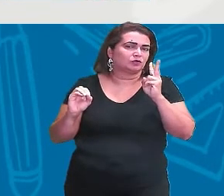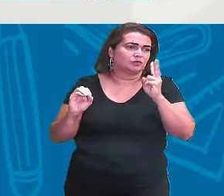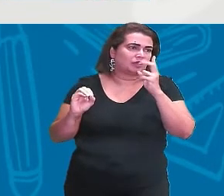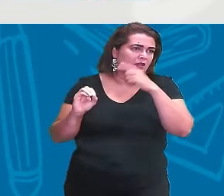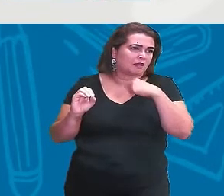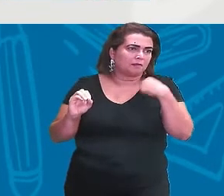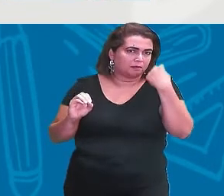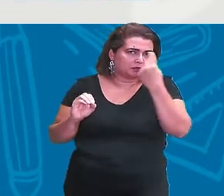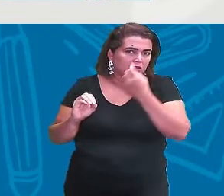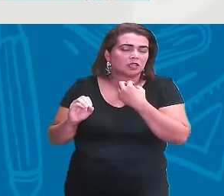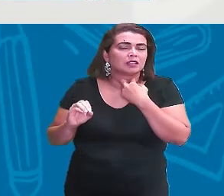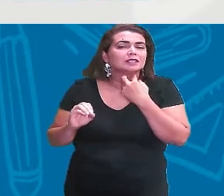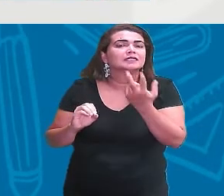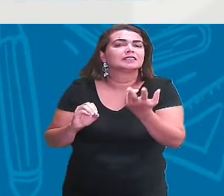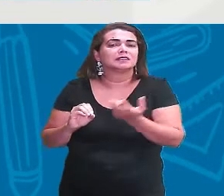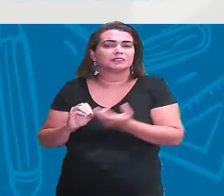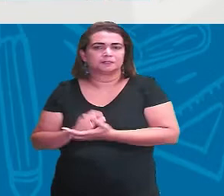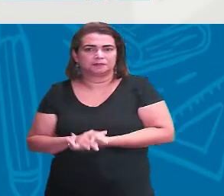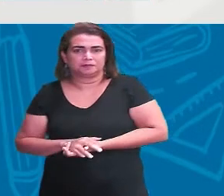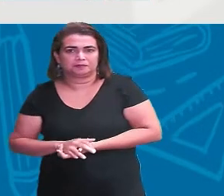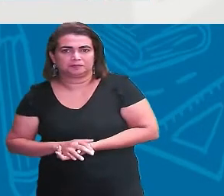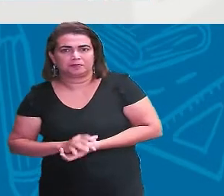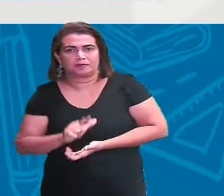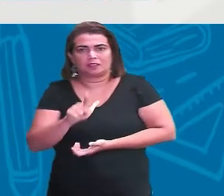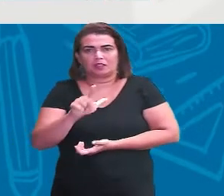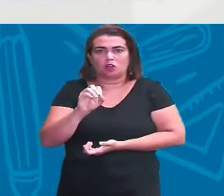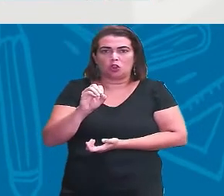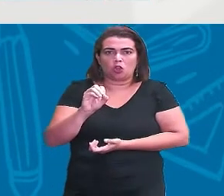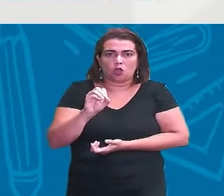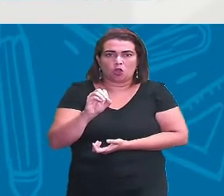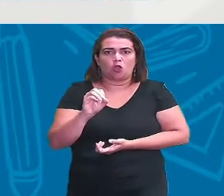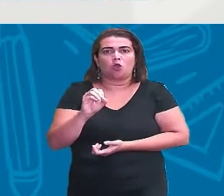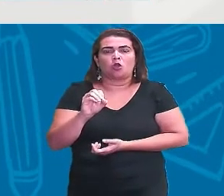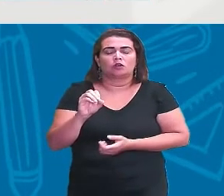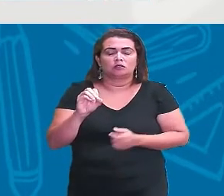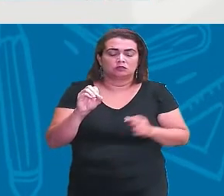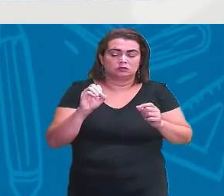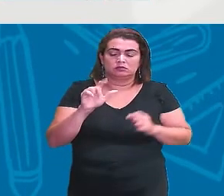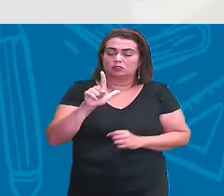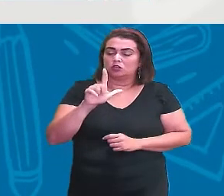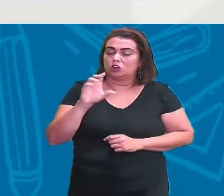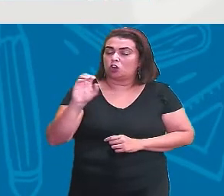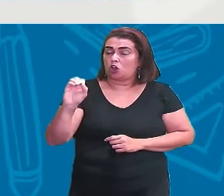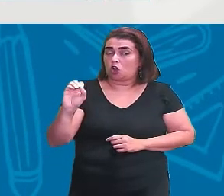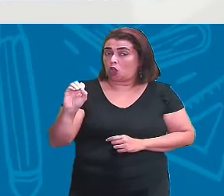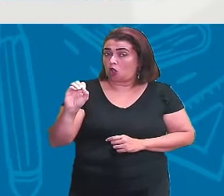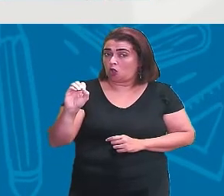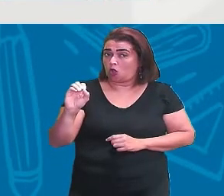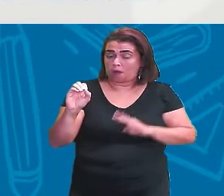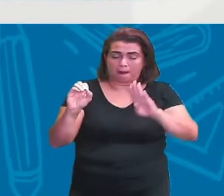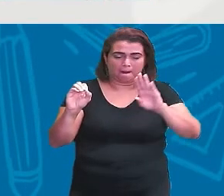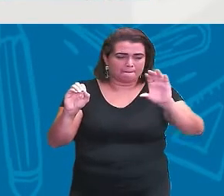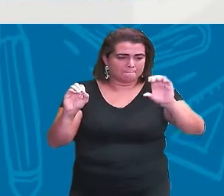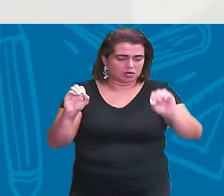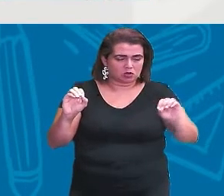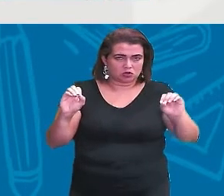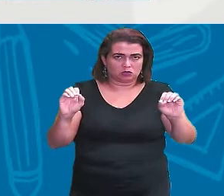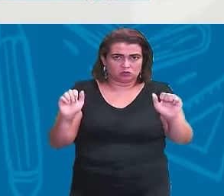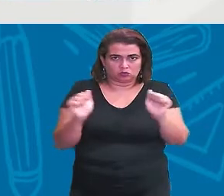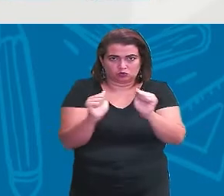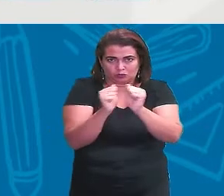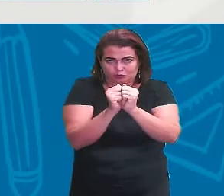emitiu o som 2 vezes. Então, temos aqui ló, o L-O, depois bo,